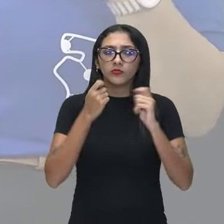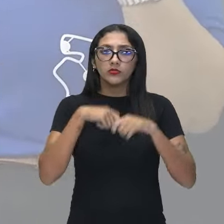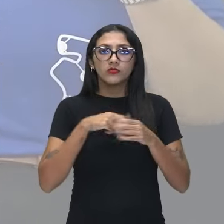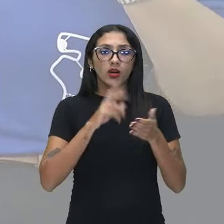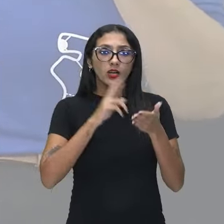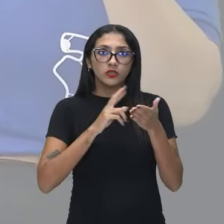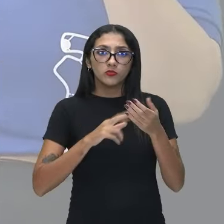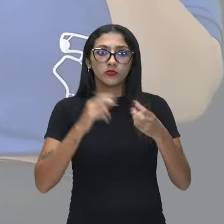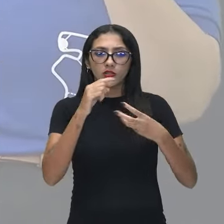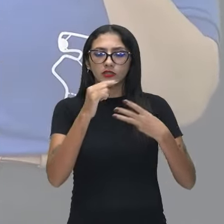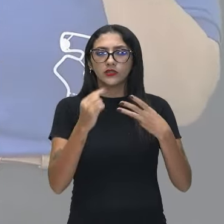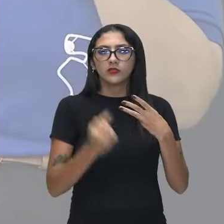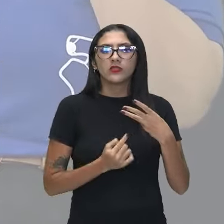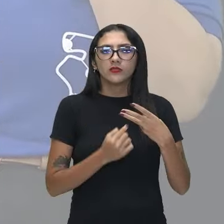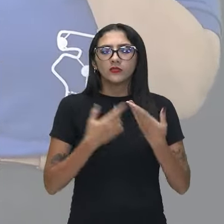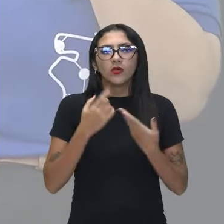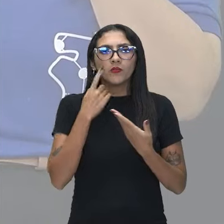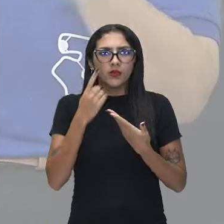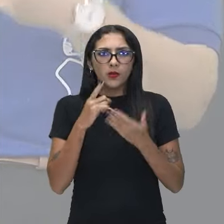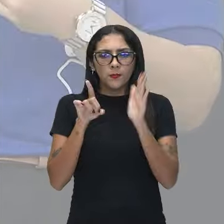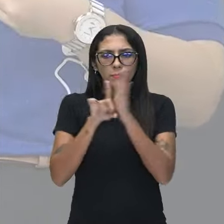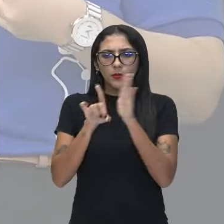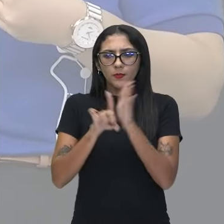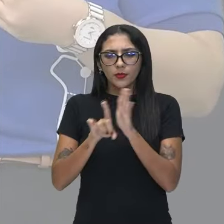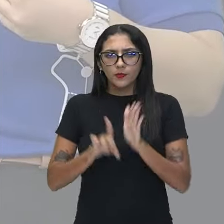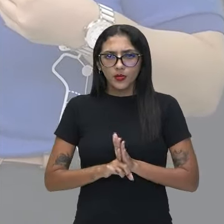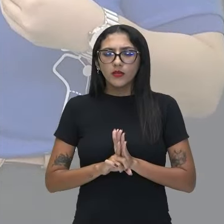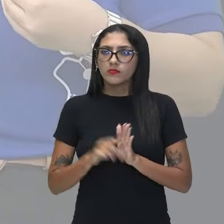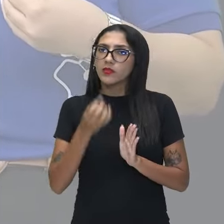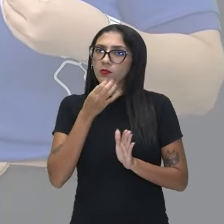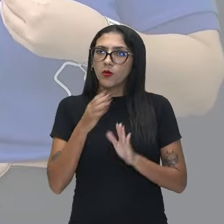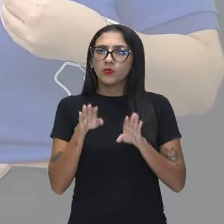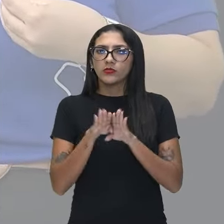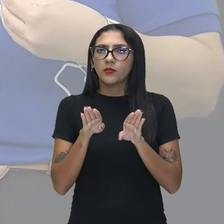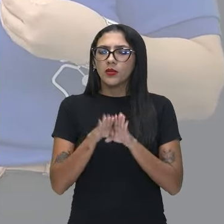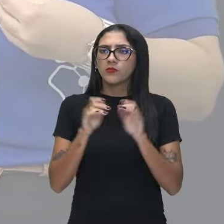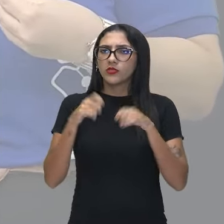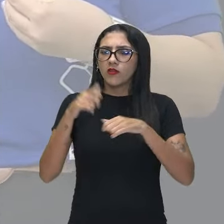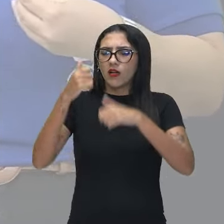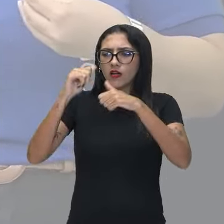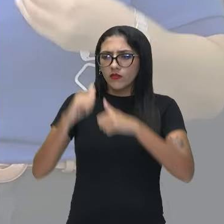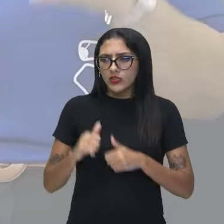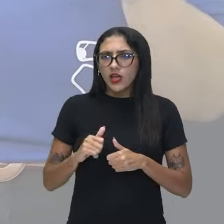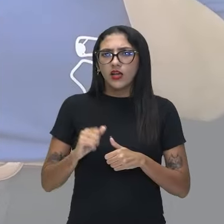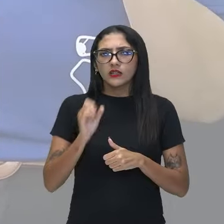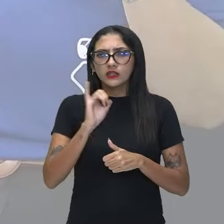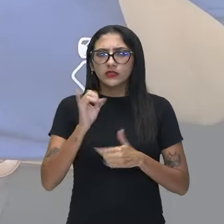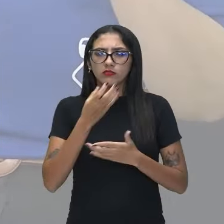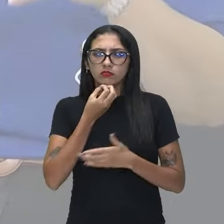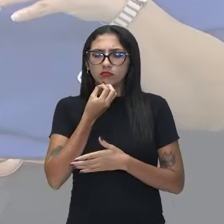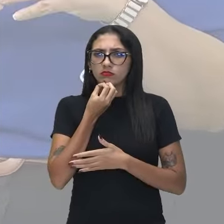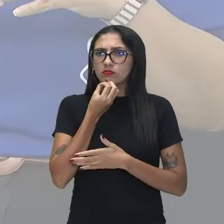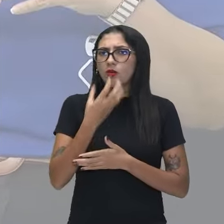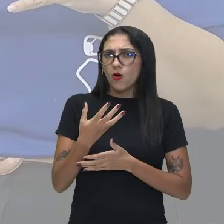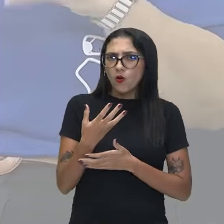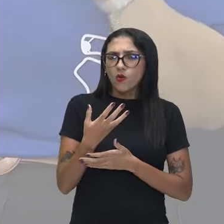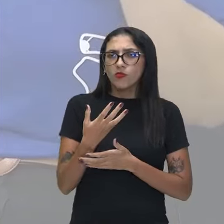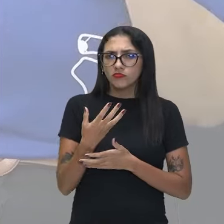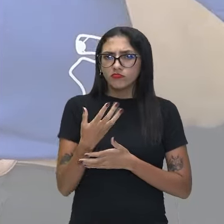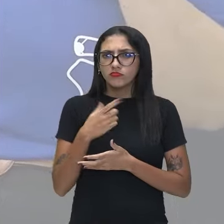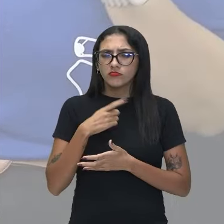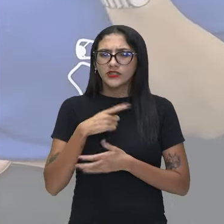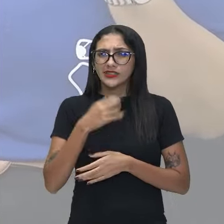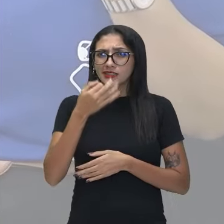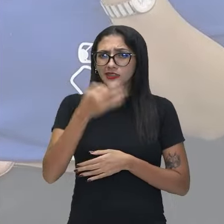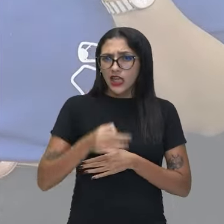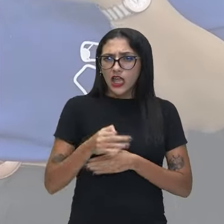Então vejam que fazer perguntas é também uma forma de avaliar o meu resumo e verificar como é que está o